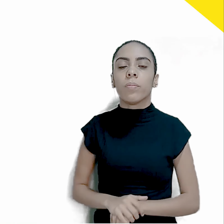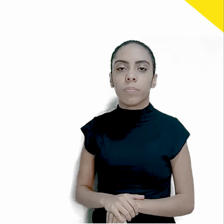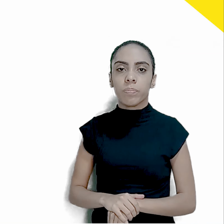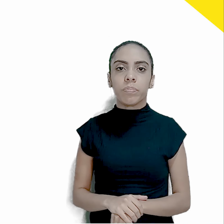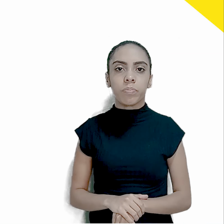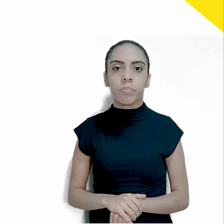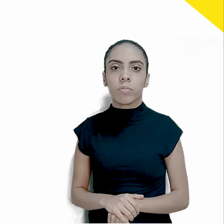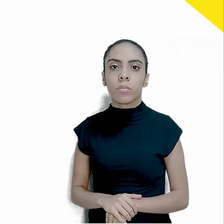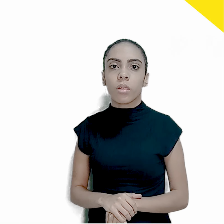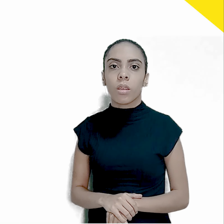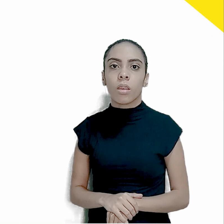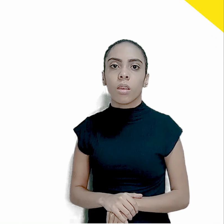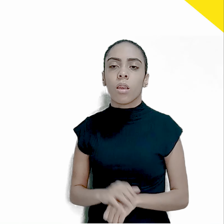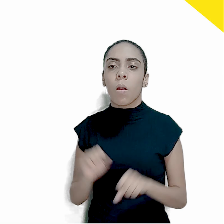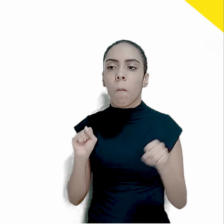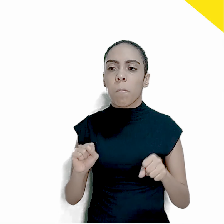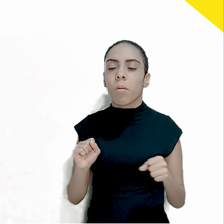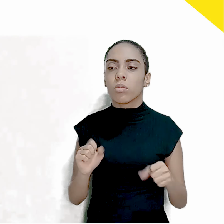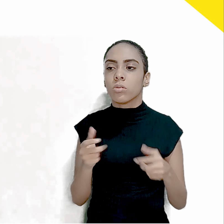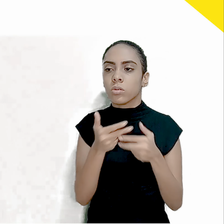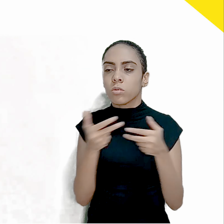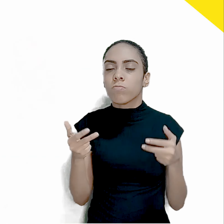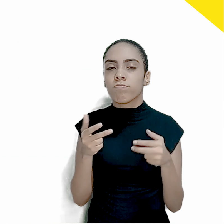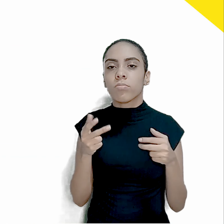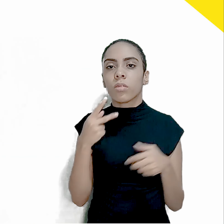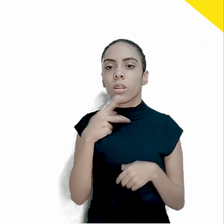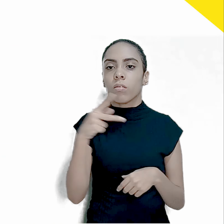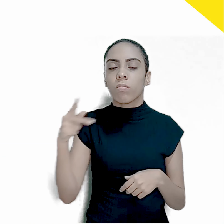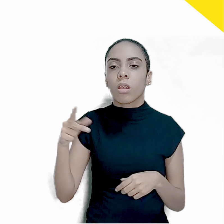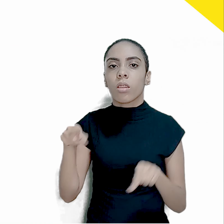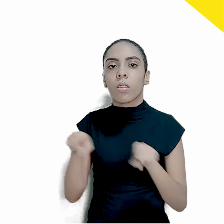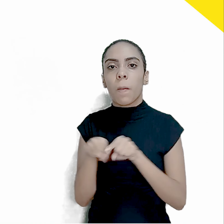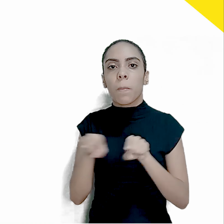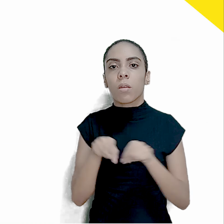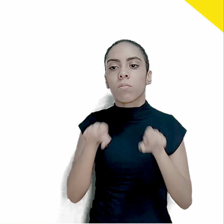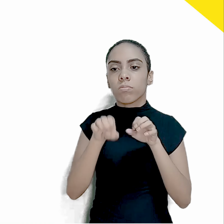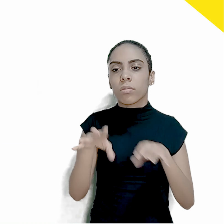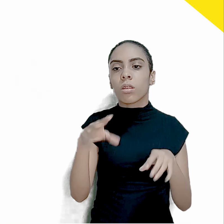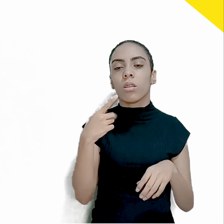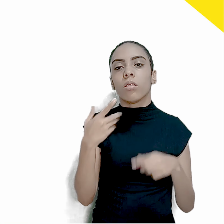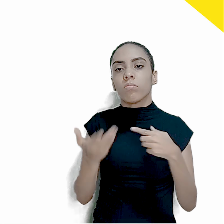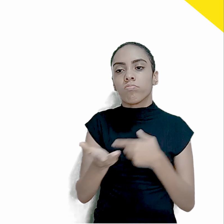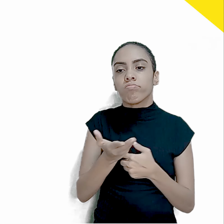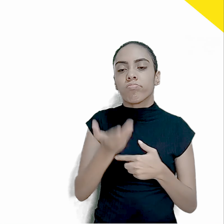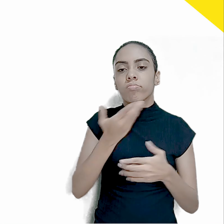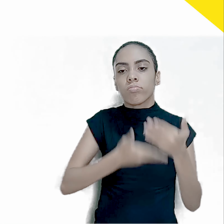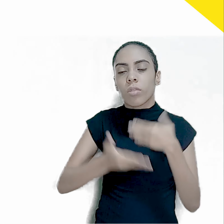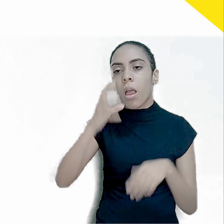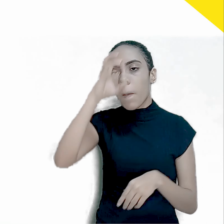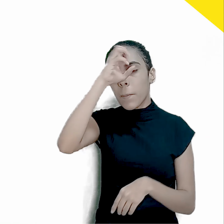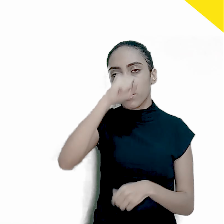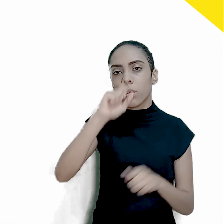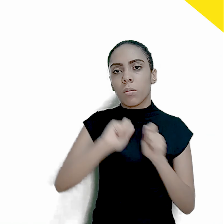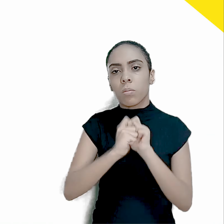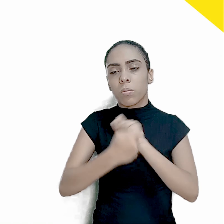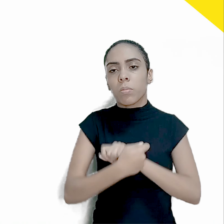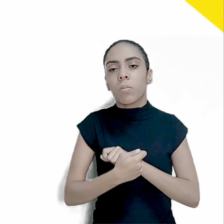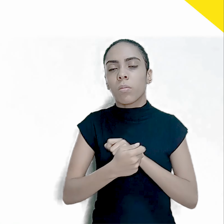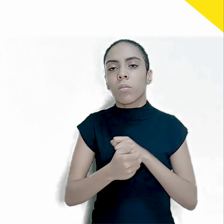desenvolvimento Formações sensíveis e singulares para o ensino e para a aprendizagem E adequações de situações